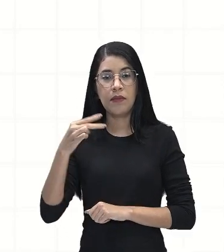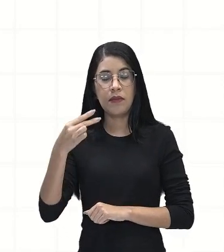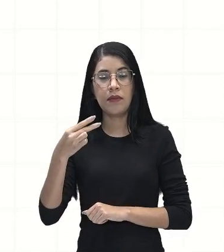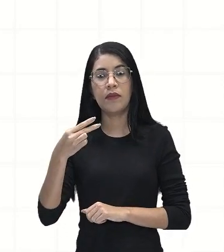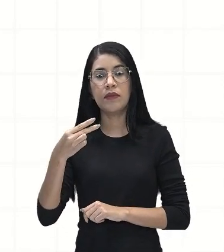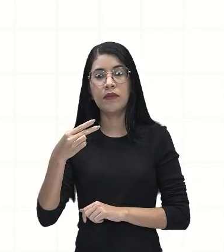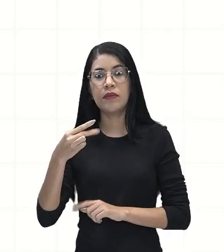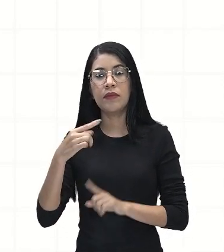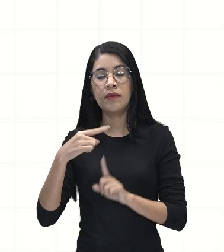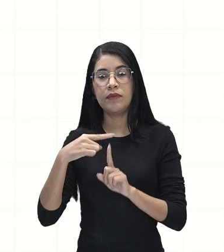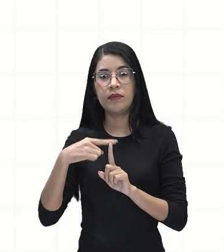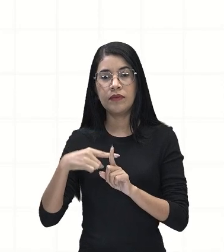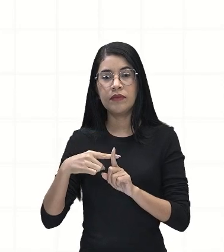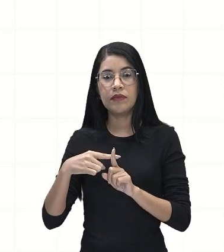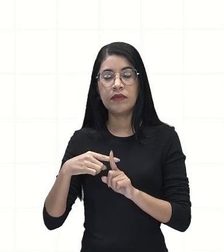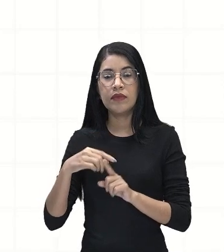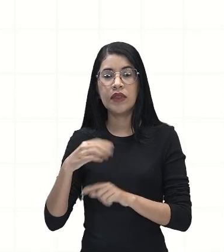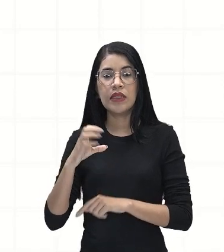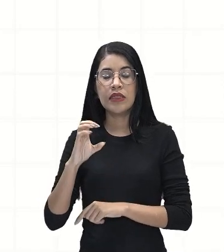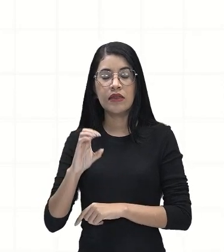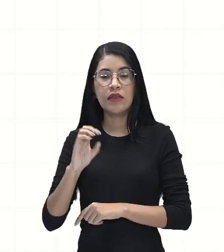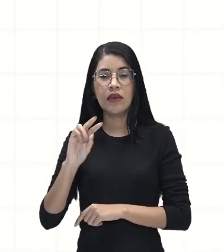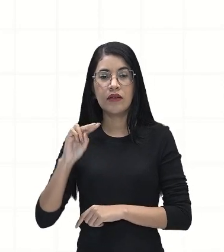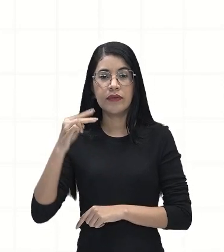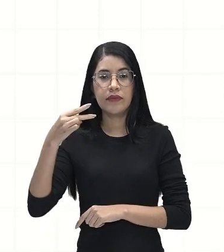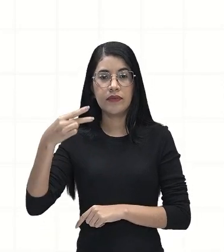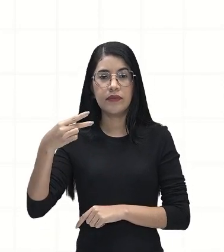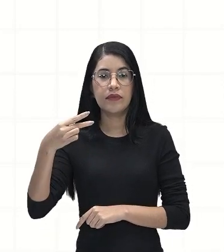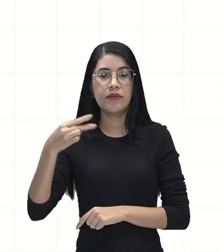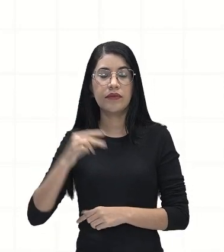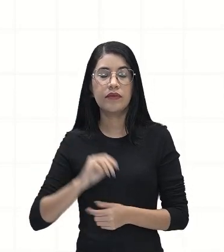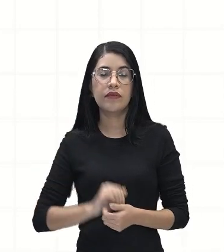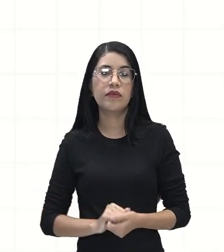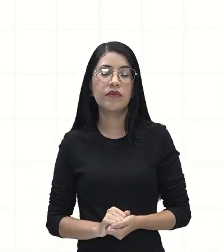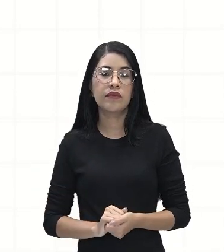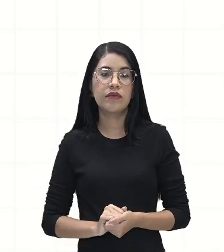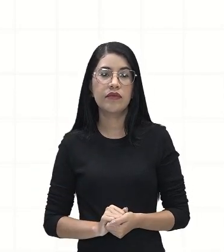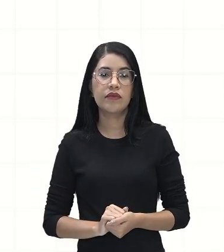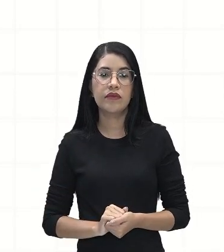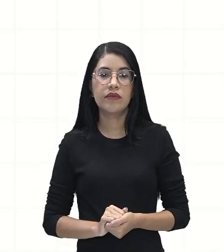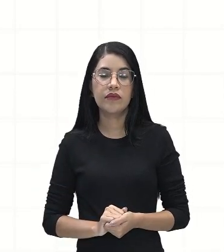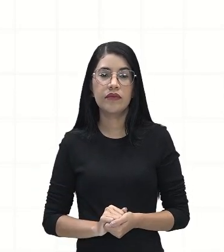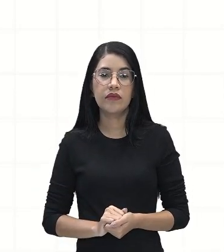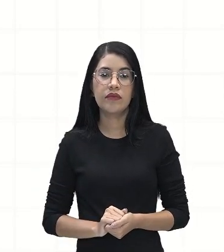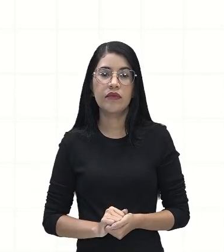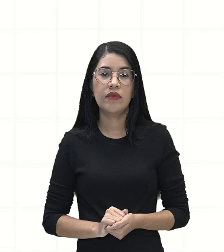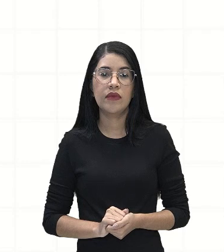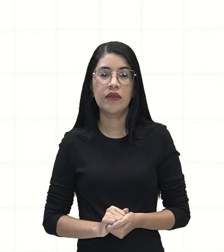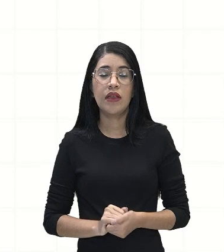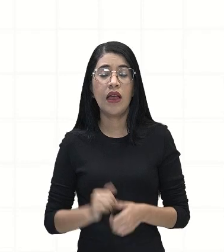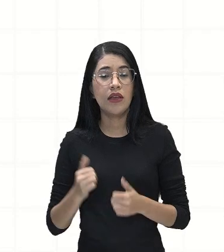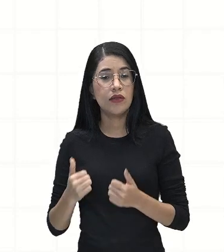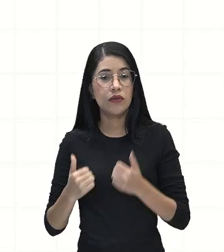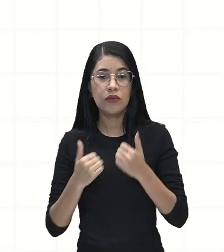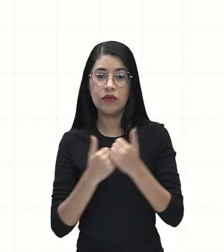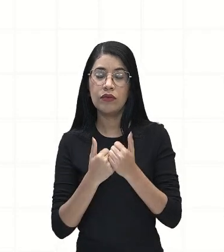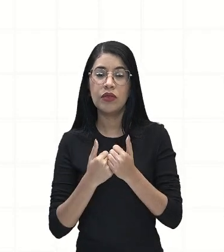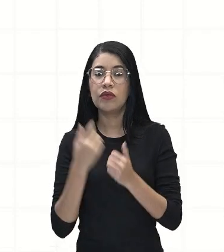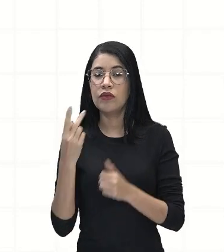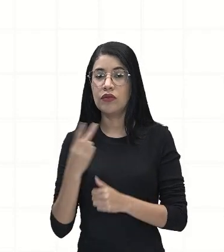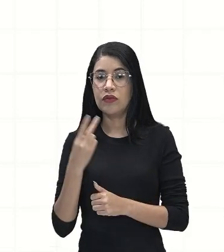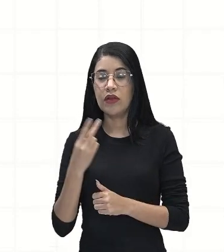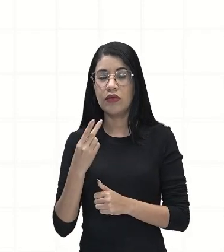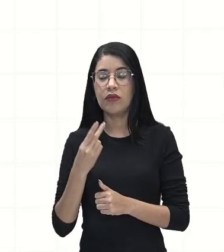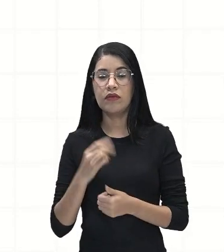né, mais o quadrado do cateto C. Agora é só substituir as informações que a gente